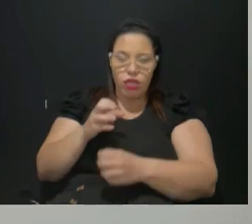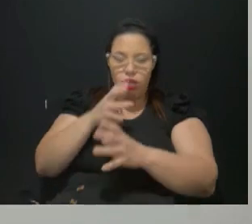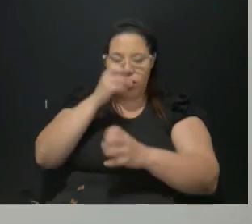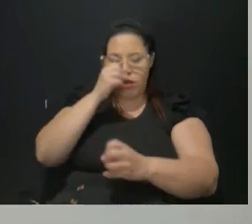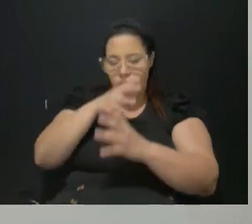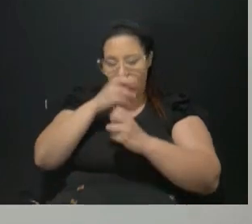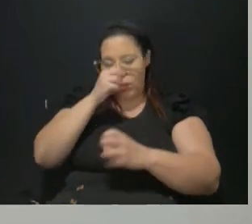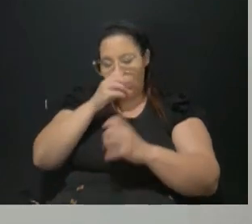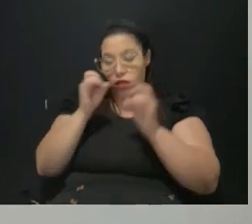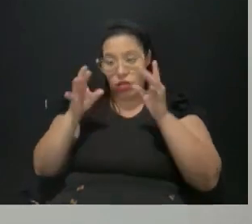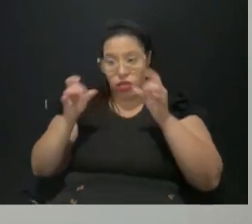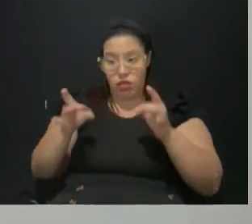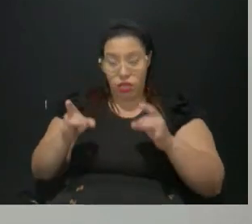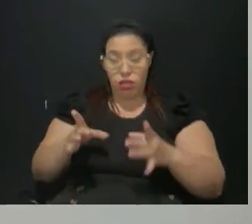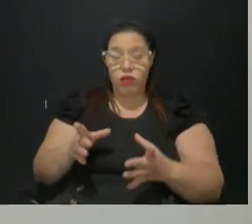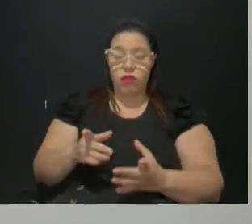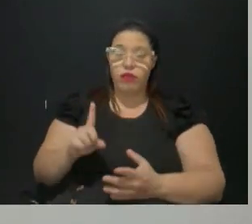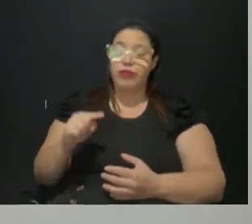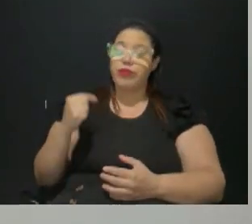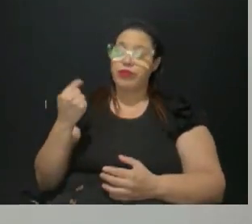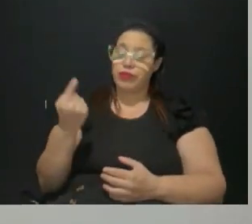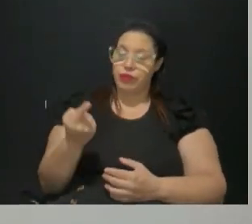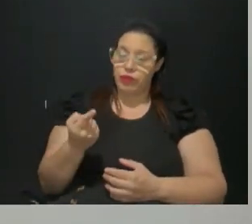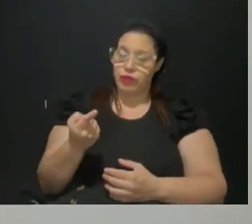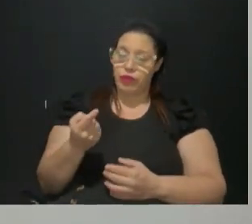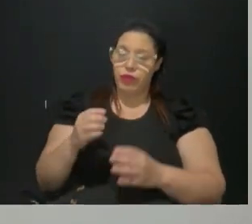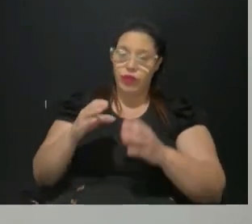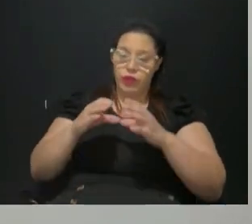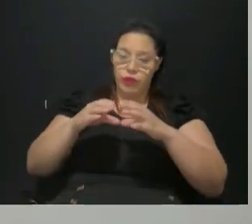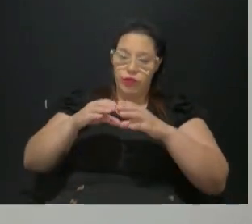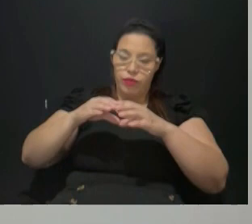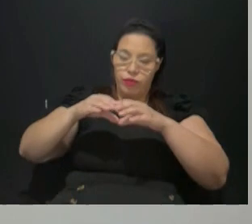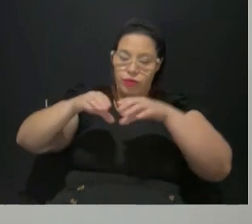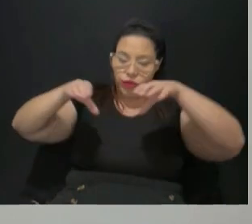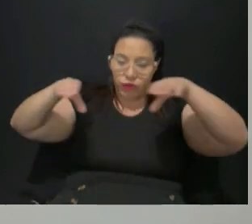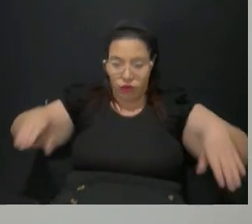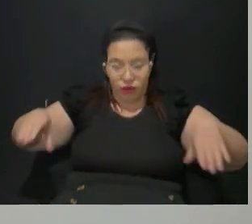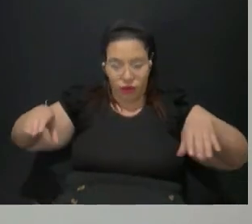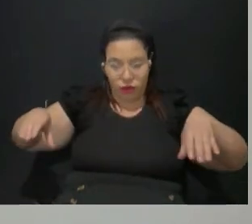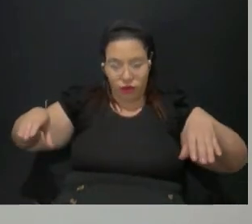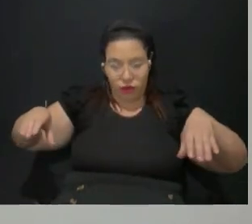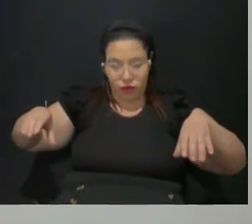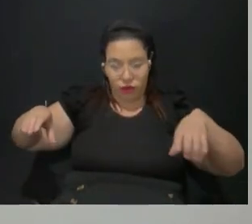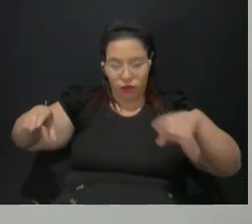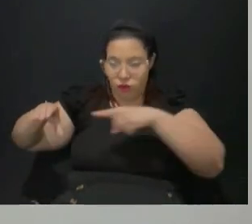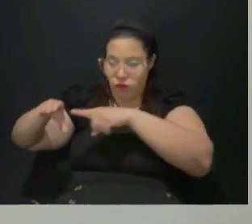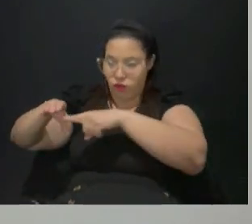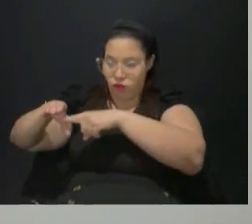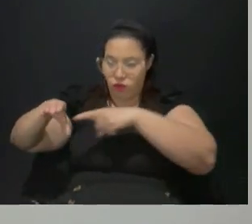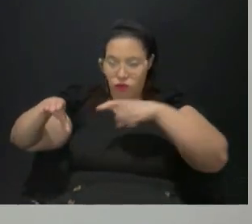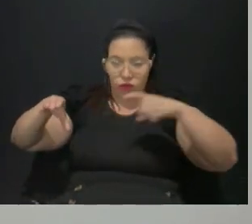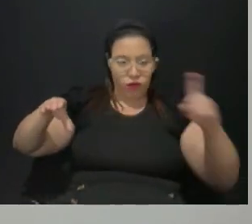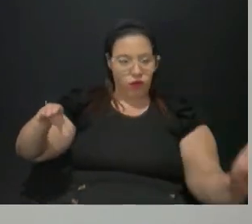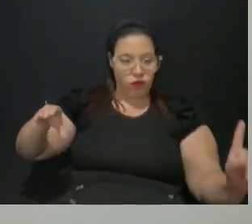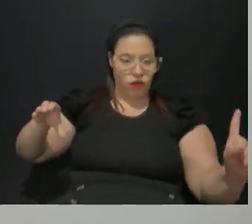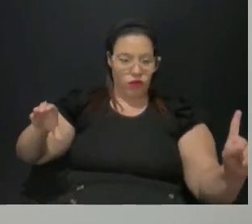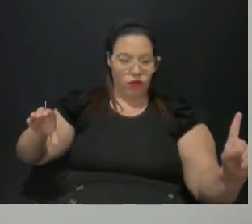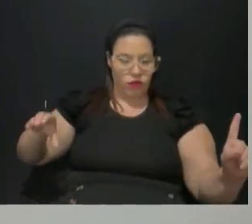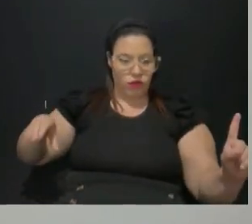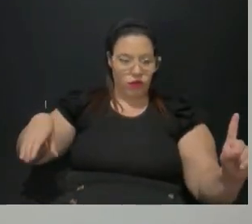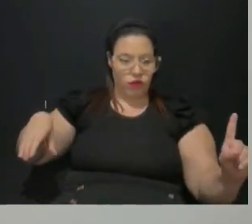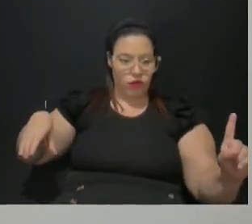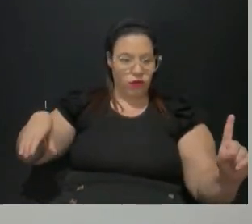laboratórios específicos para isso, e depois o isolamento, ou seja, a pessoa tem que ficar isolada num local,